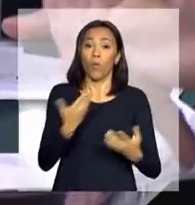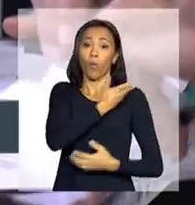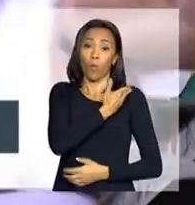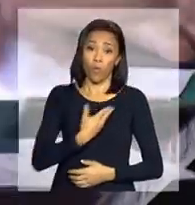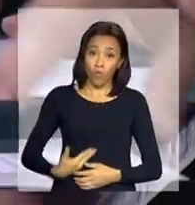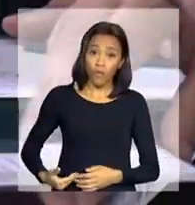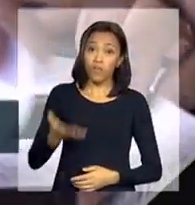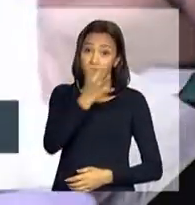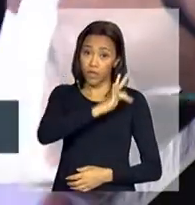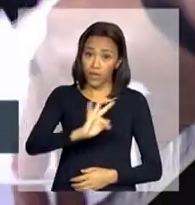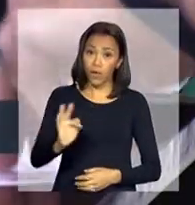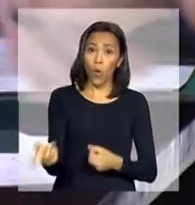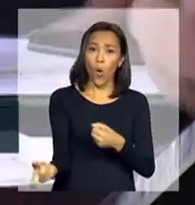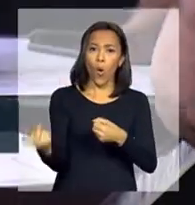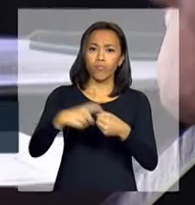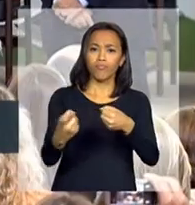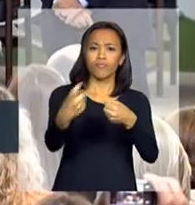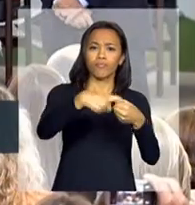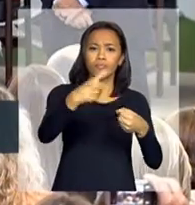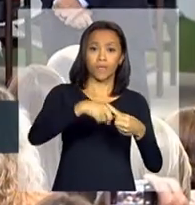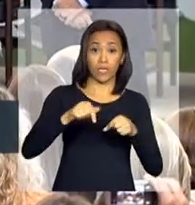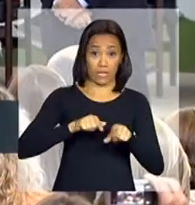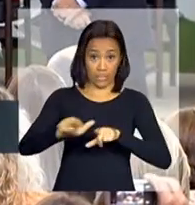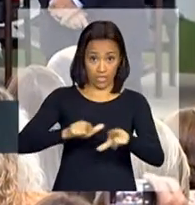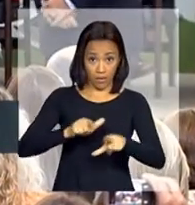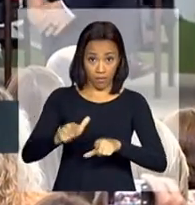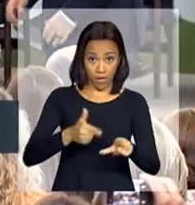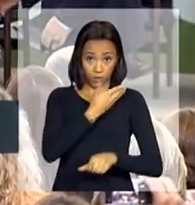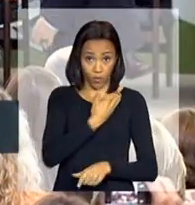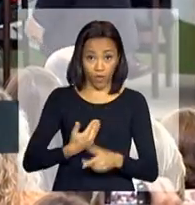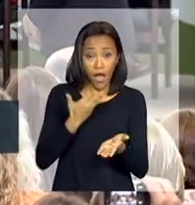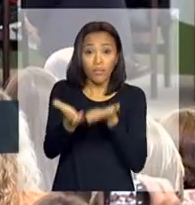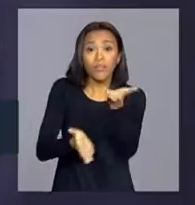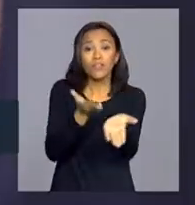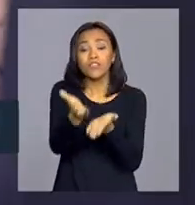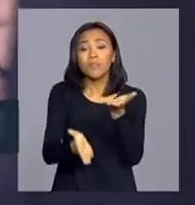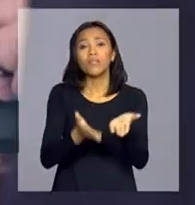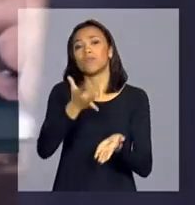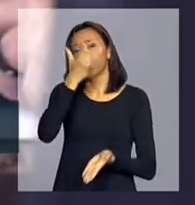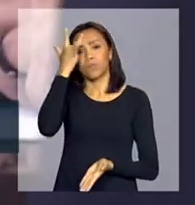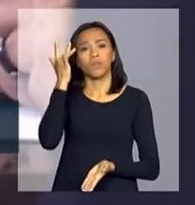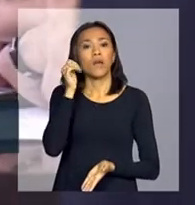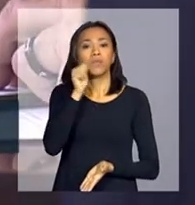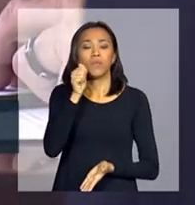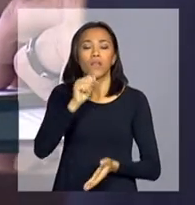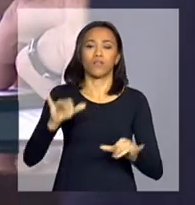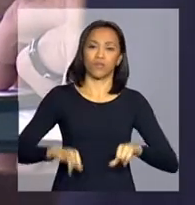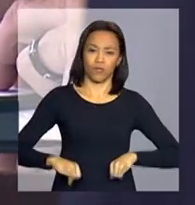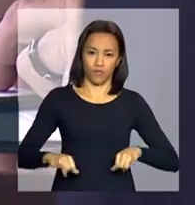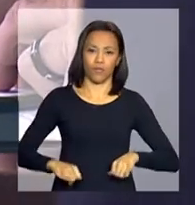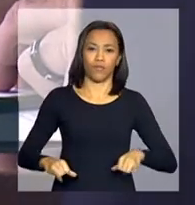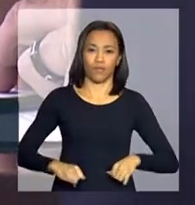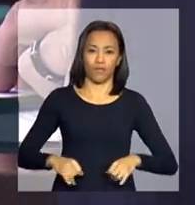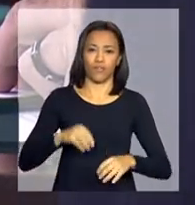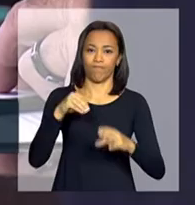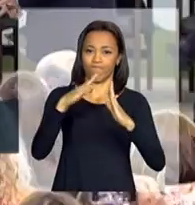pretende integrar os serviços públicos para o atendimento às vítimas de violência doméstica